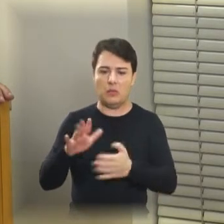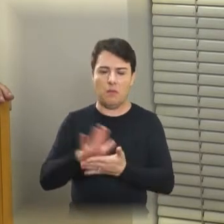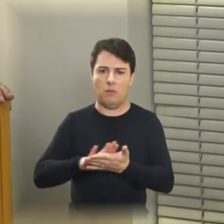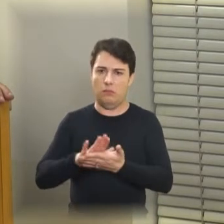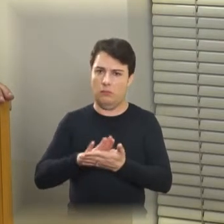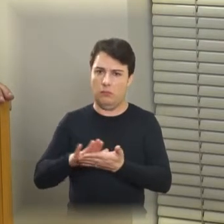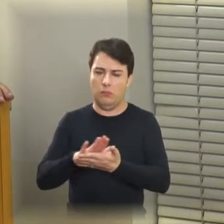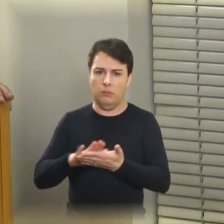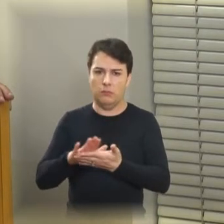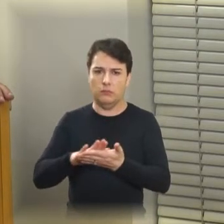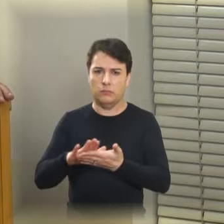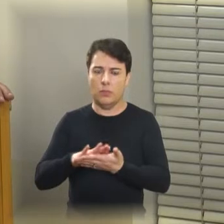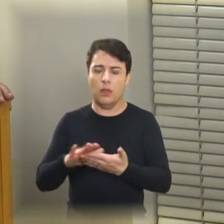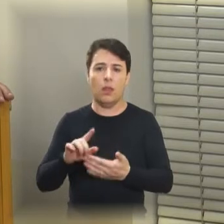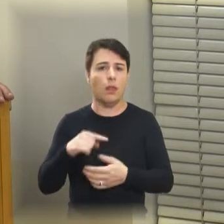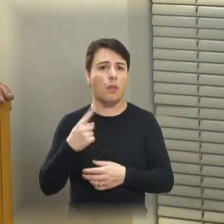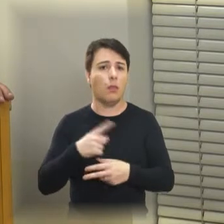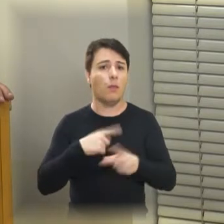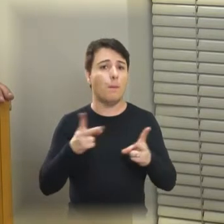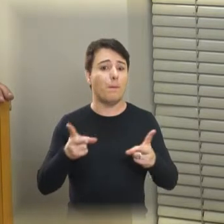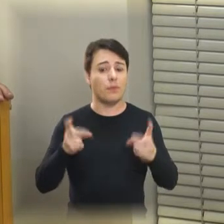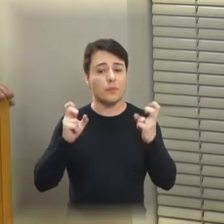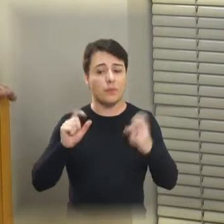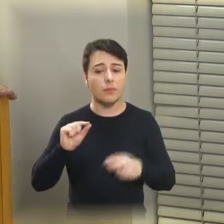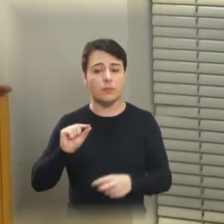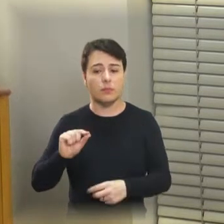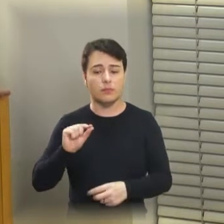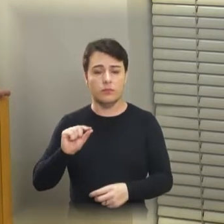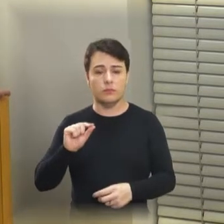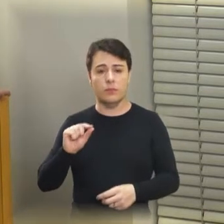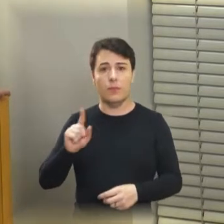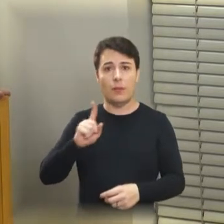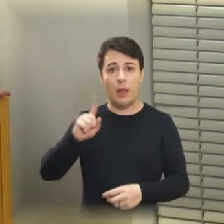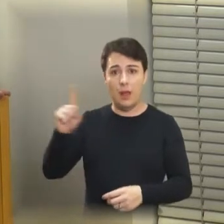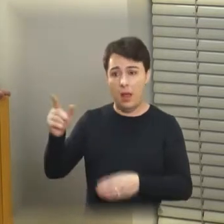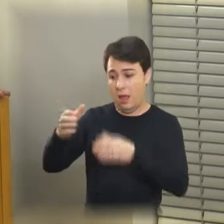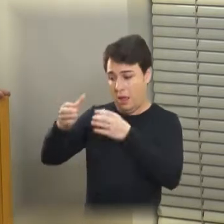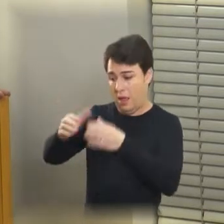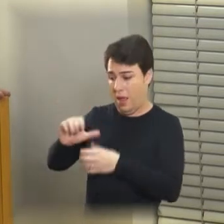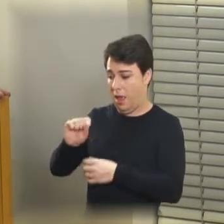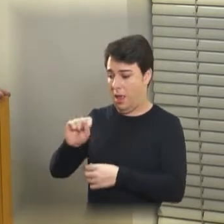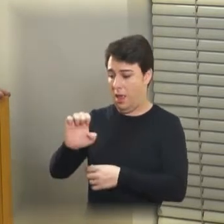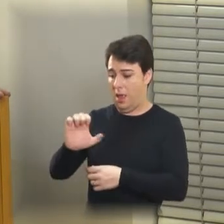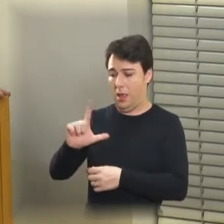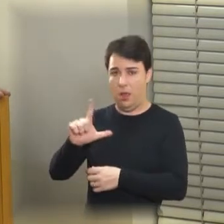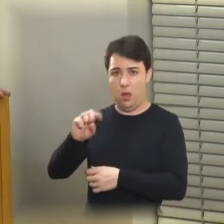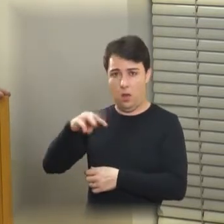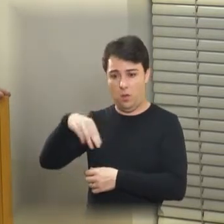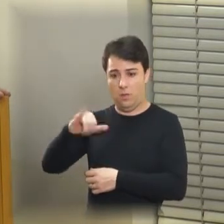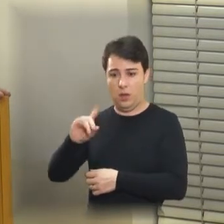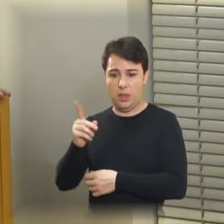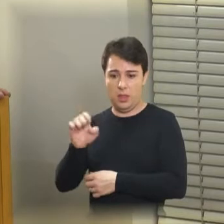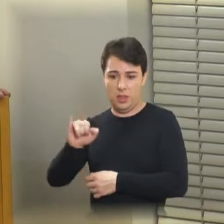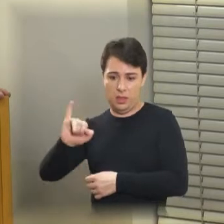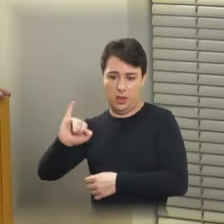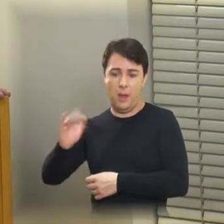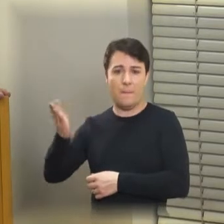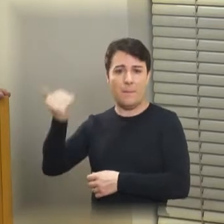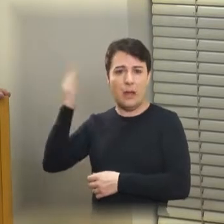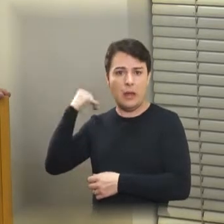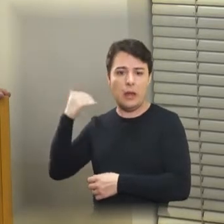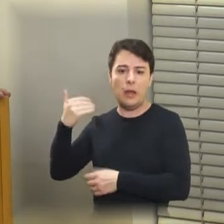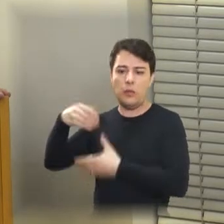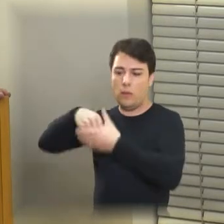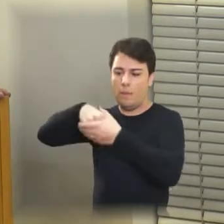Aliás, o que a gente observa é toda aquela região do Chalmidê, por exemplo, que era plantação, ou não tinha,